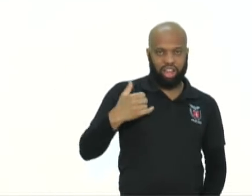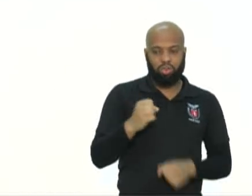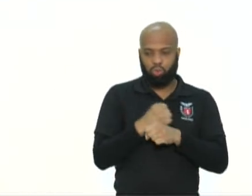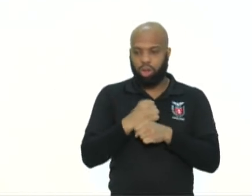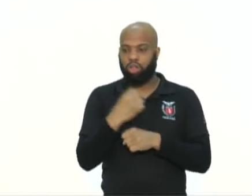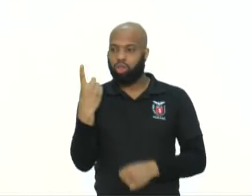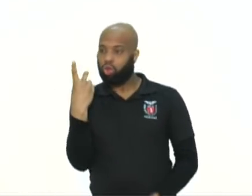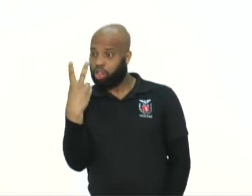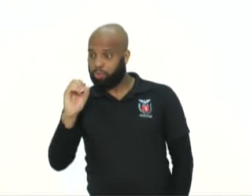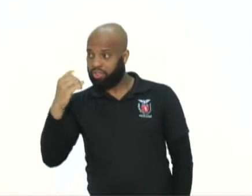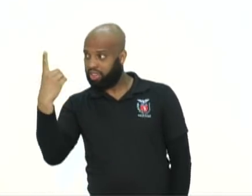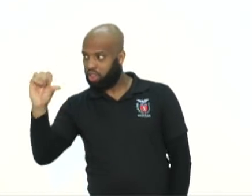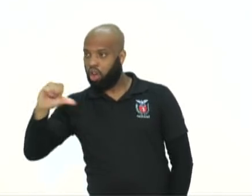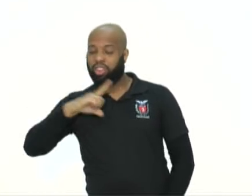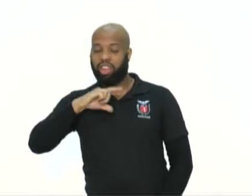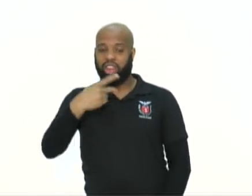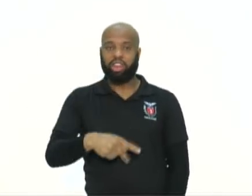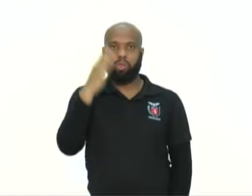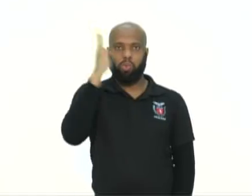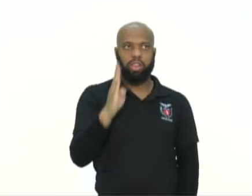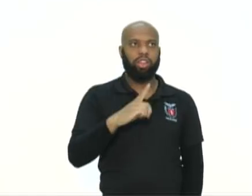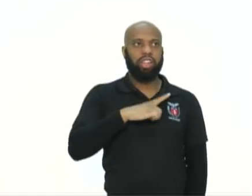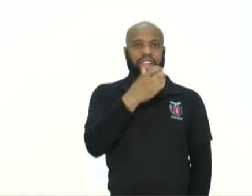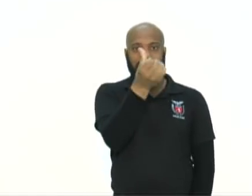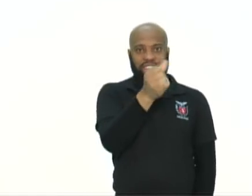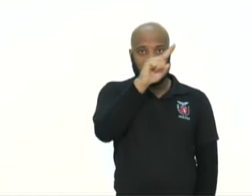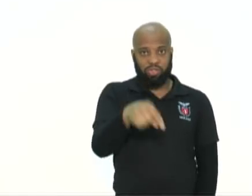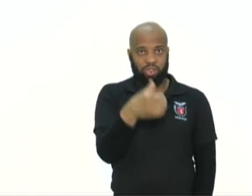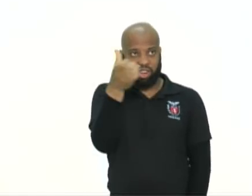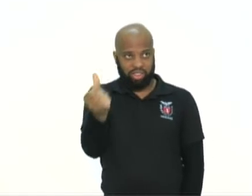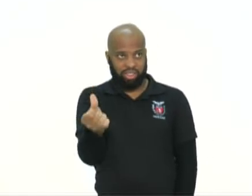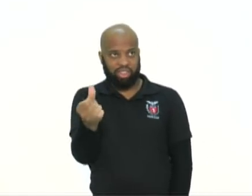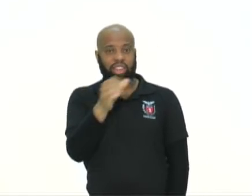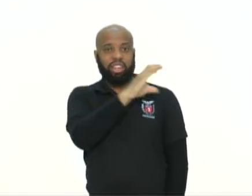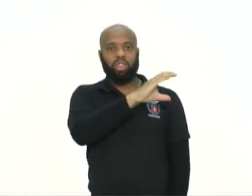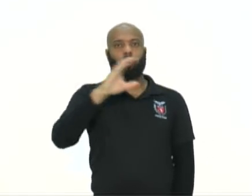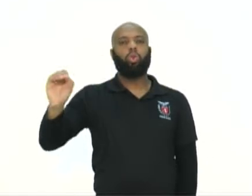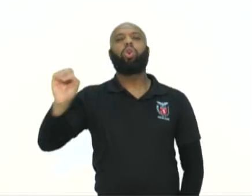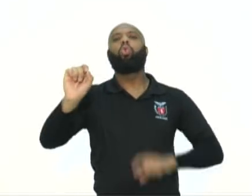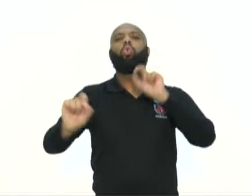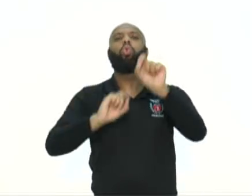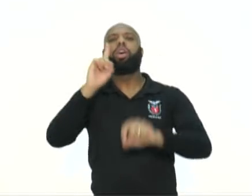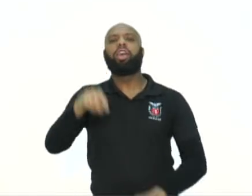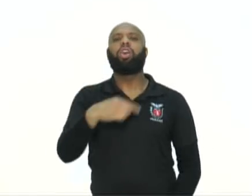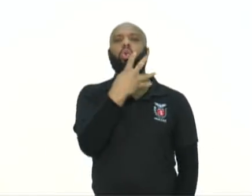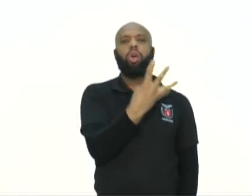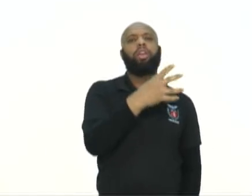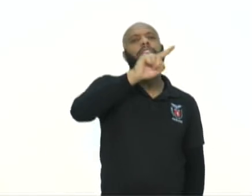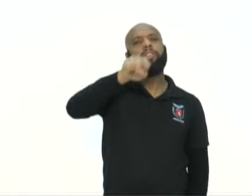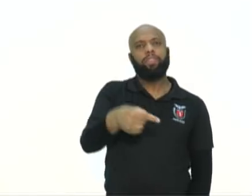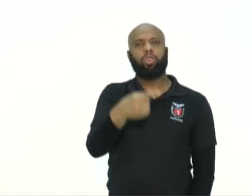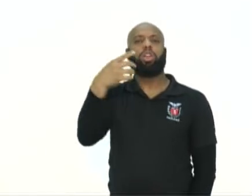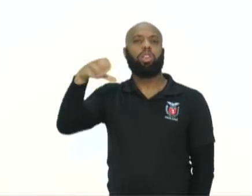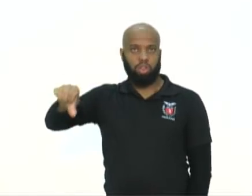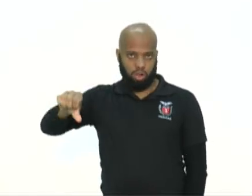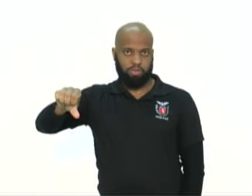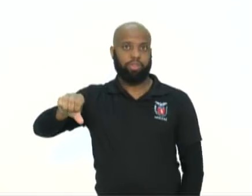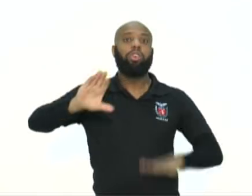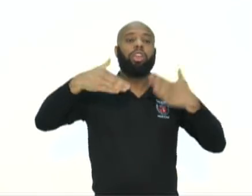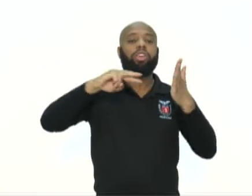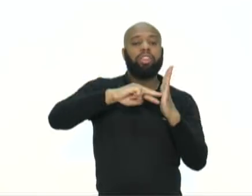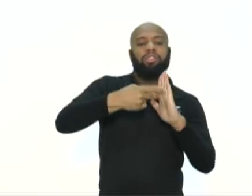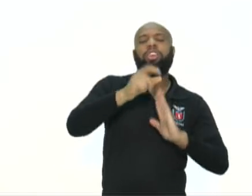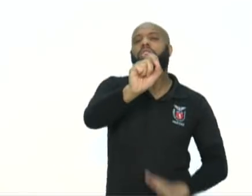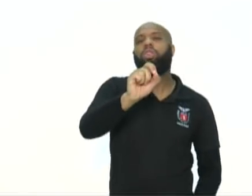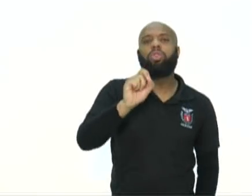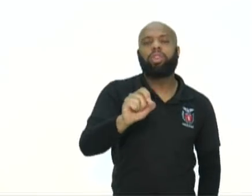que nós vamos ter ali? No Brasil, de 6,6. No centro-oeste, é de 4,9. Ou